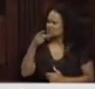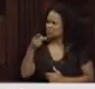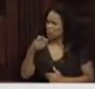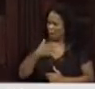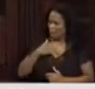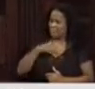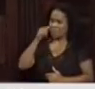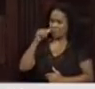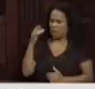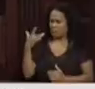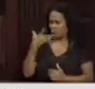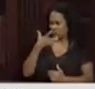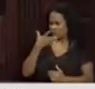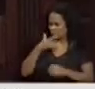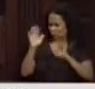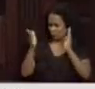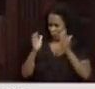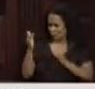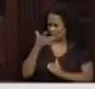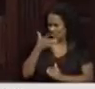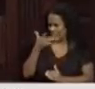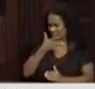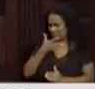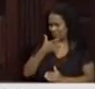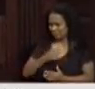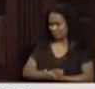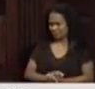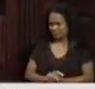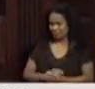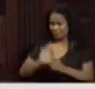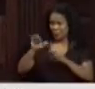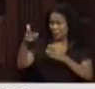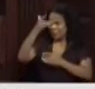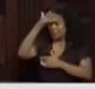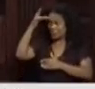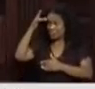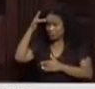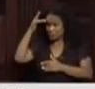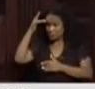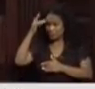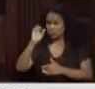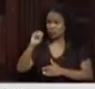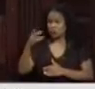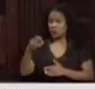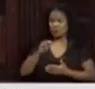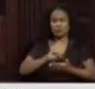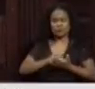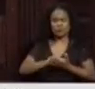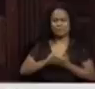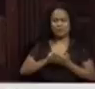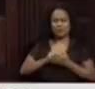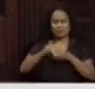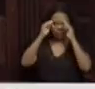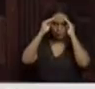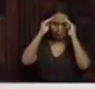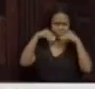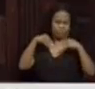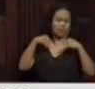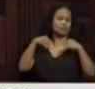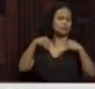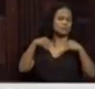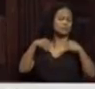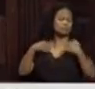mulher é gostosa para o público? Ou acha isso uma falta de respeito?